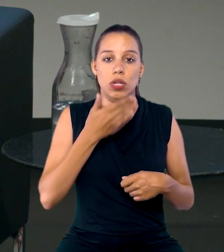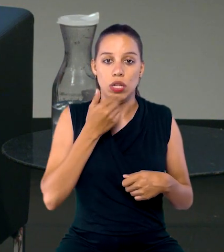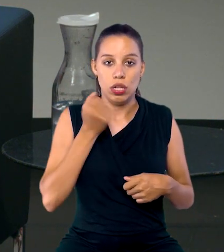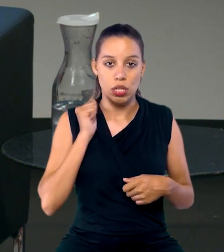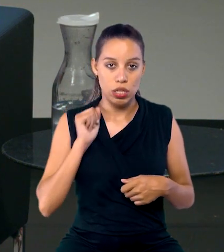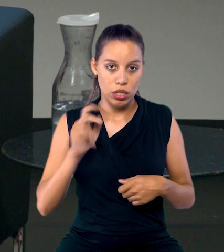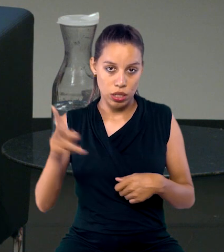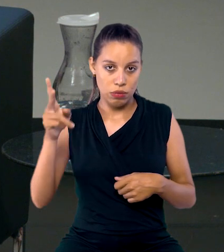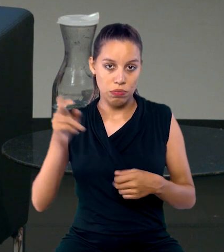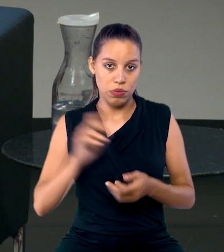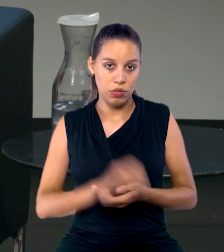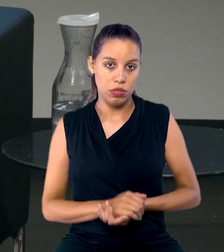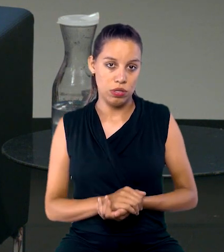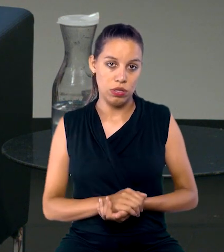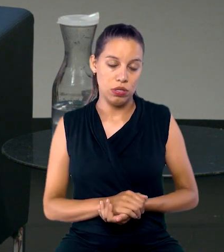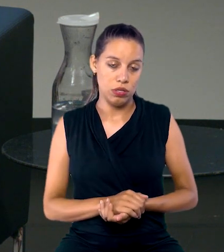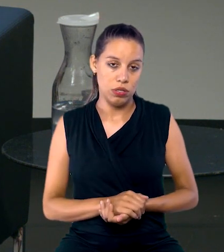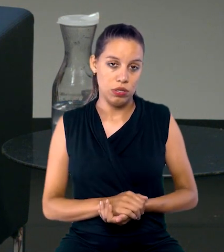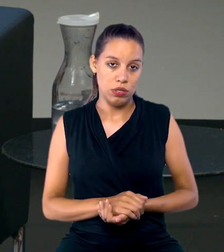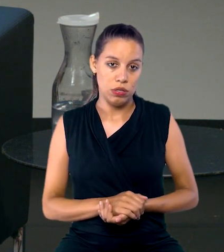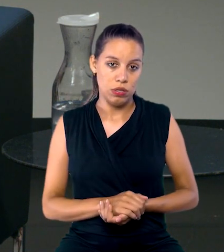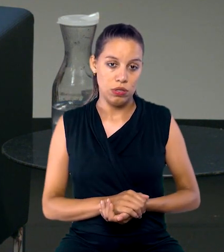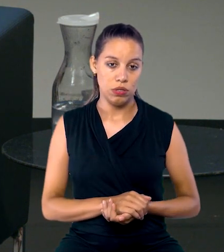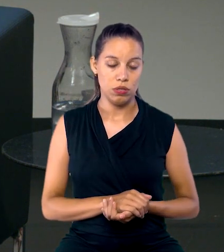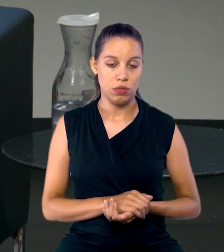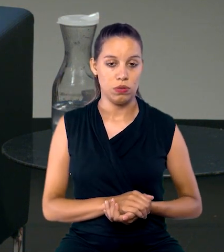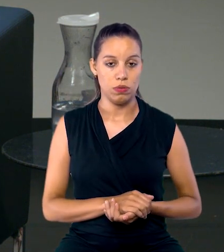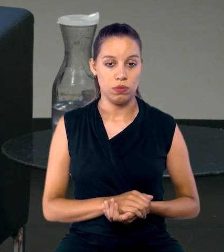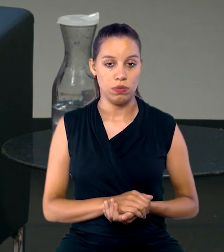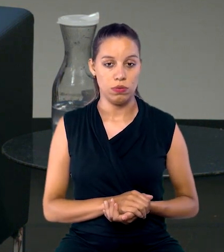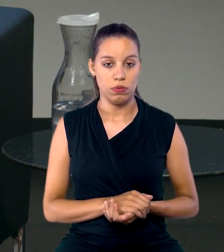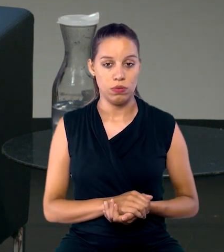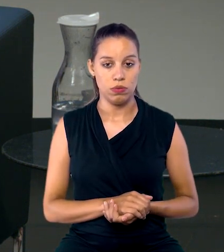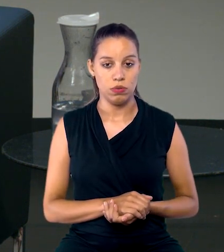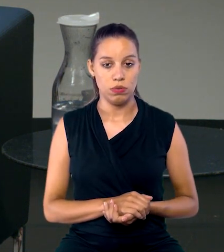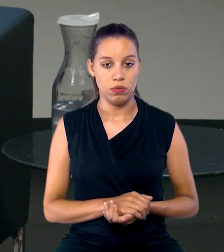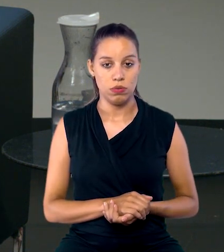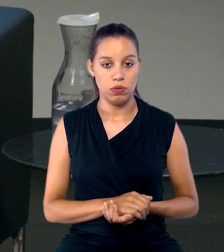dias. E isso não acontece. Né?